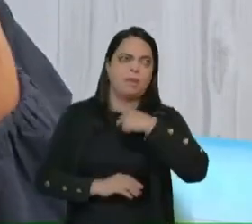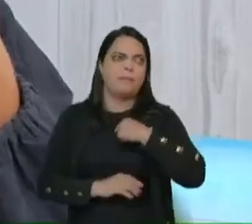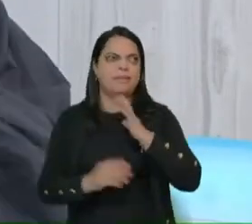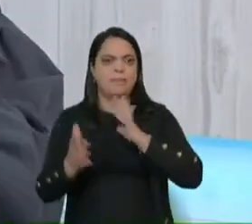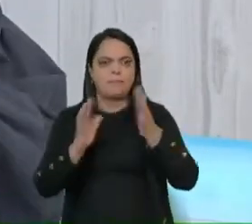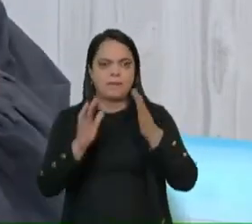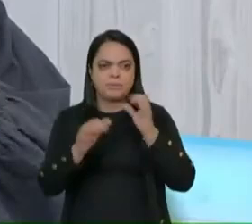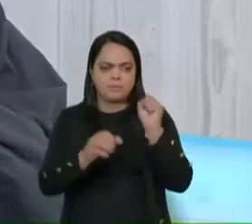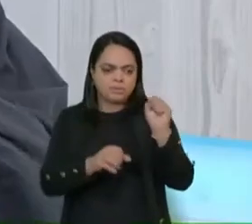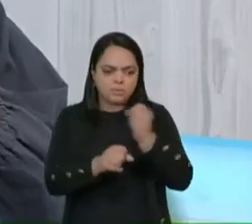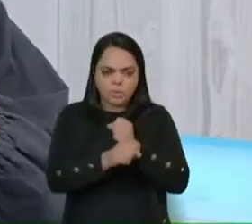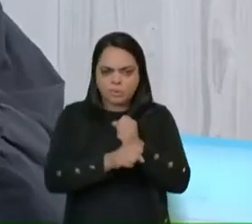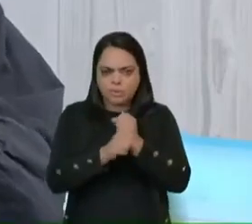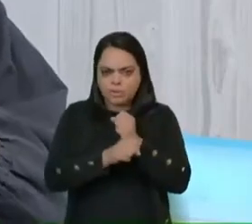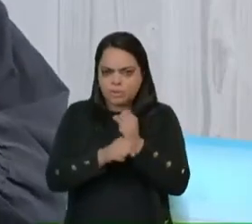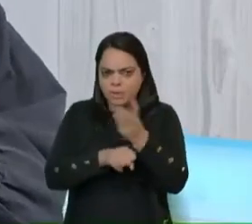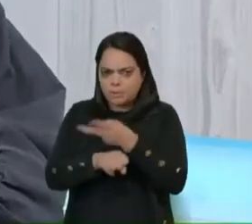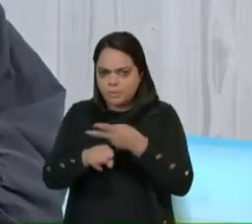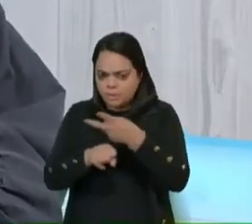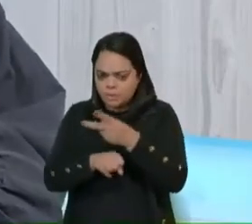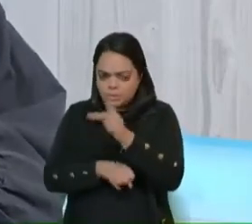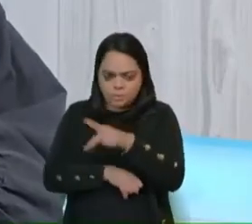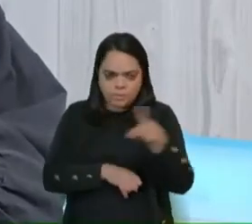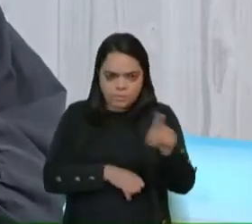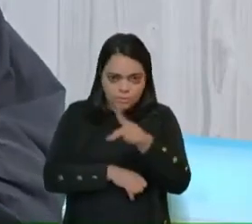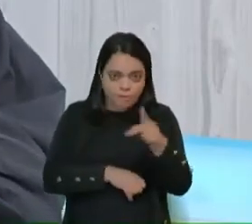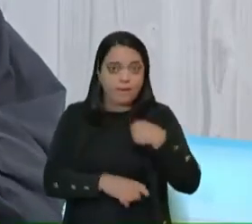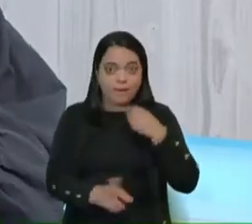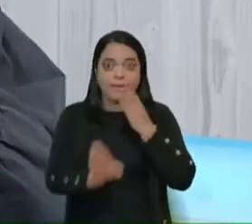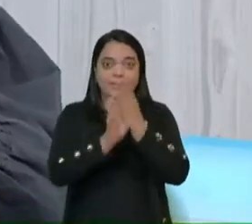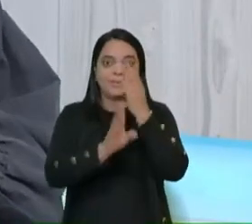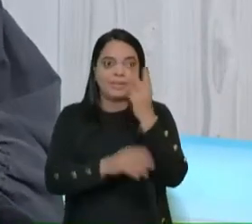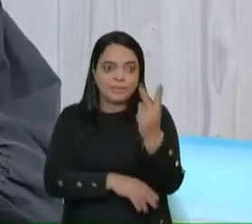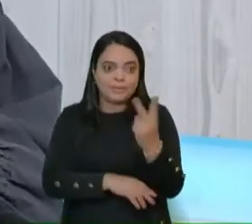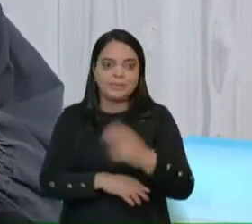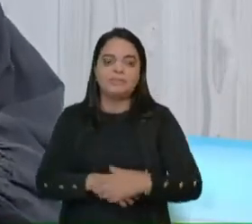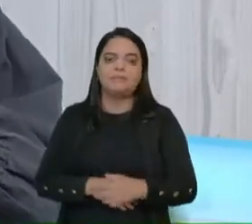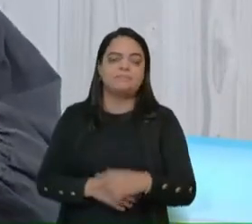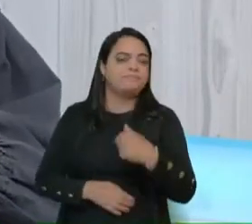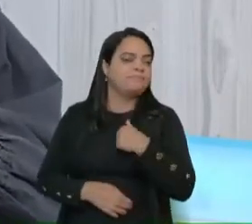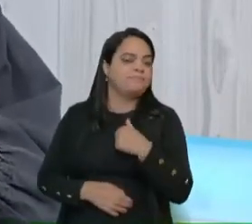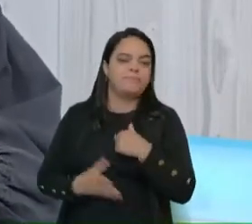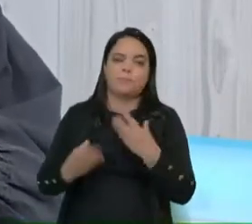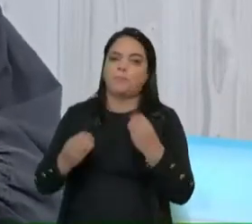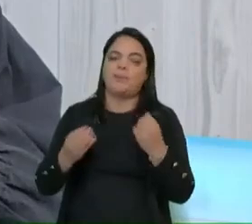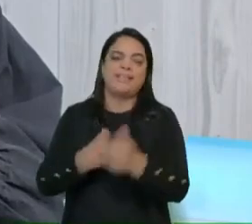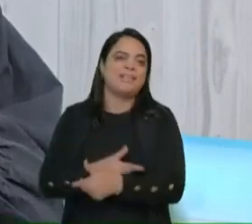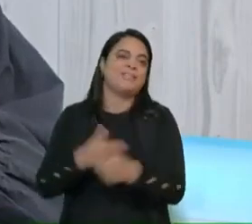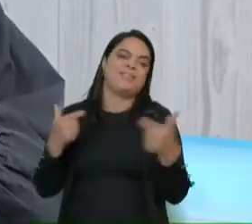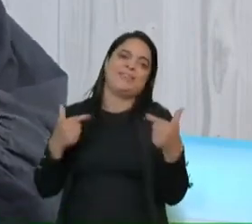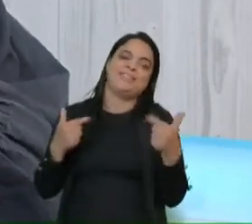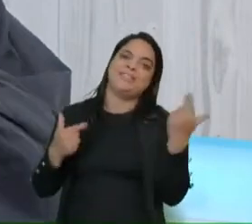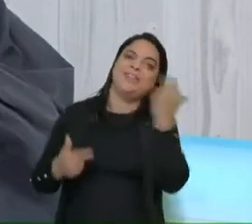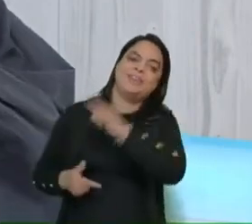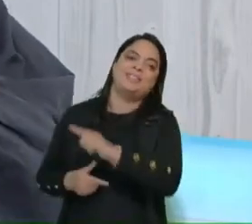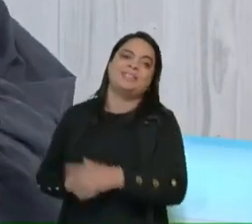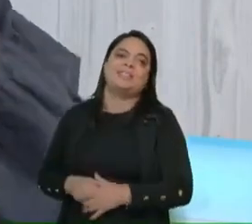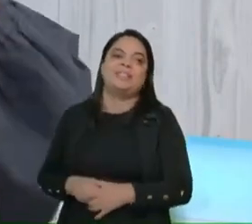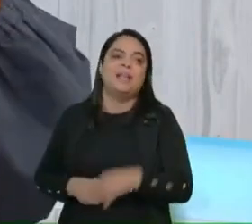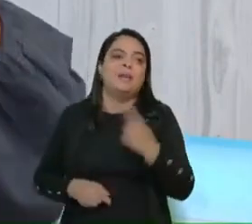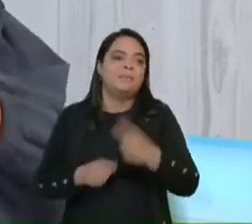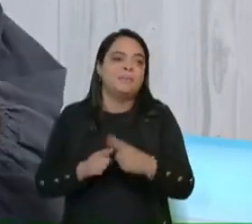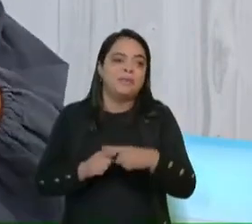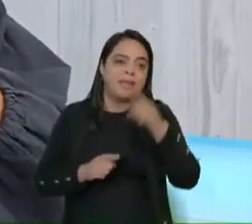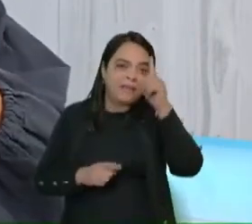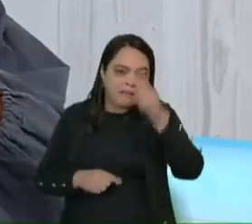um professor e uma professora e encontrei dois então sou muito sortuda nessa parte assim porque ele